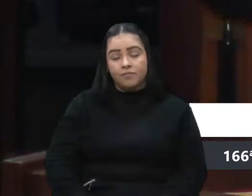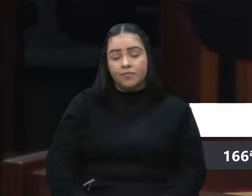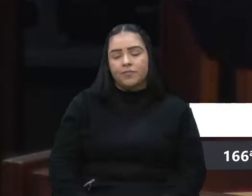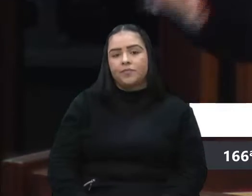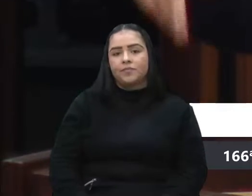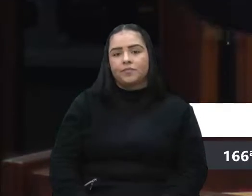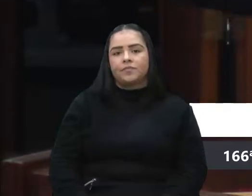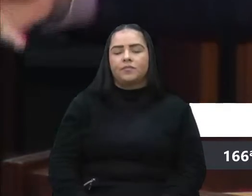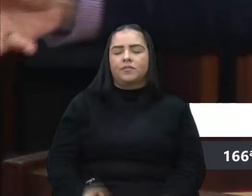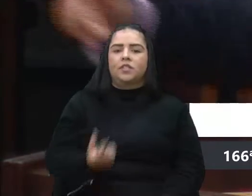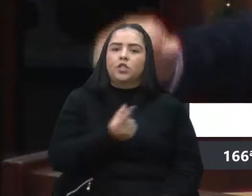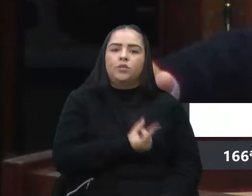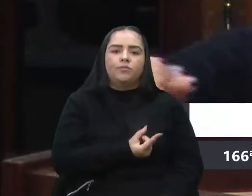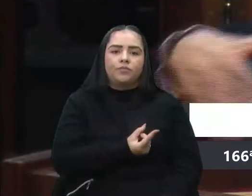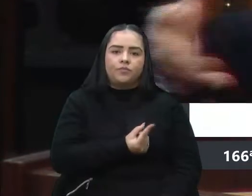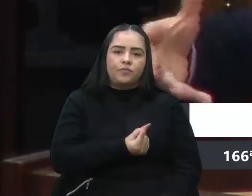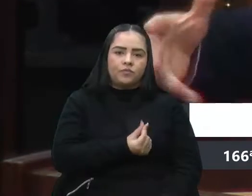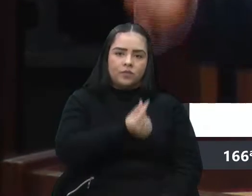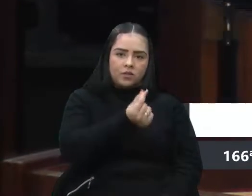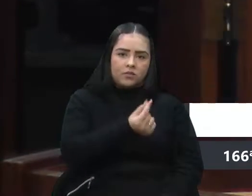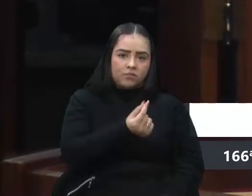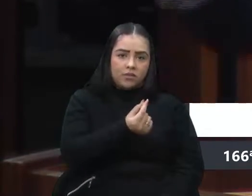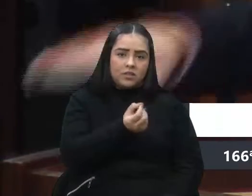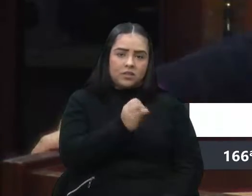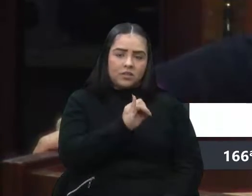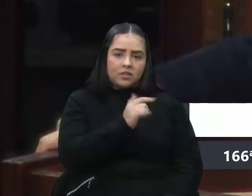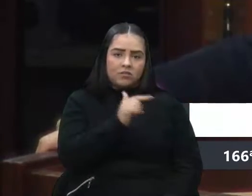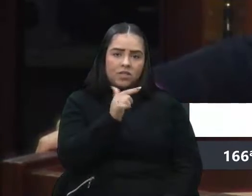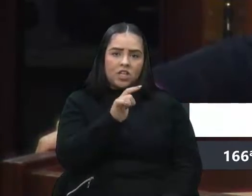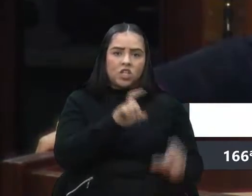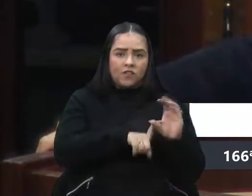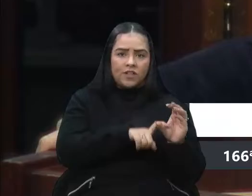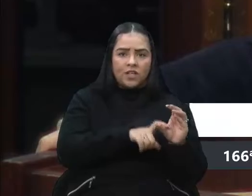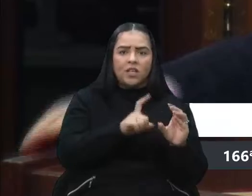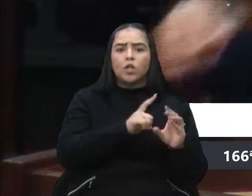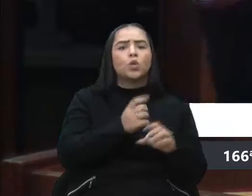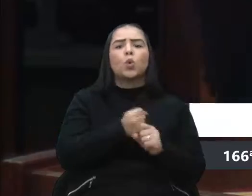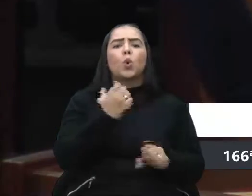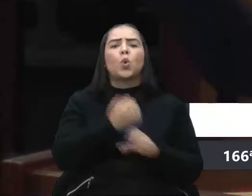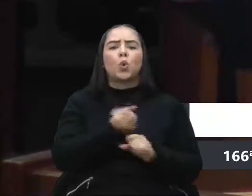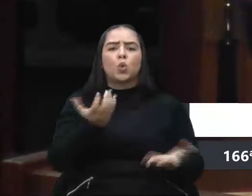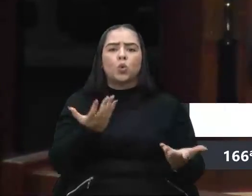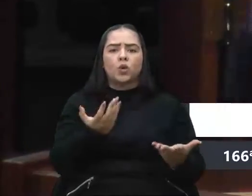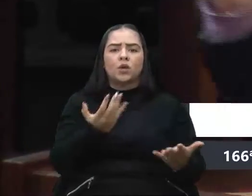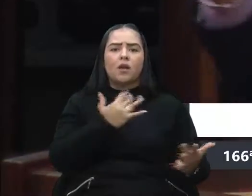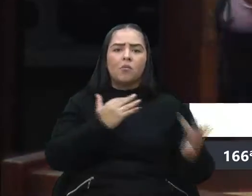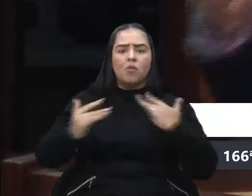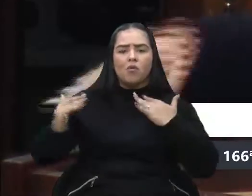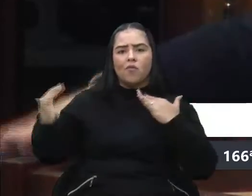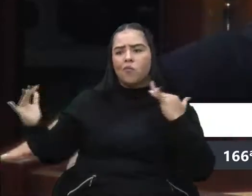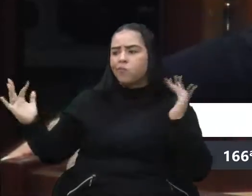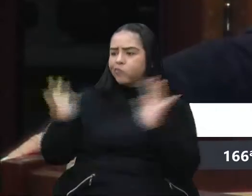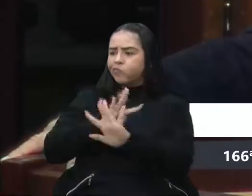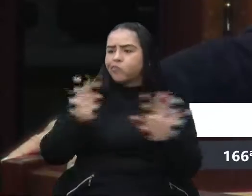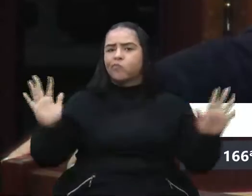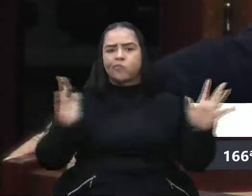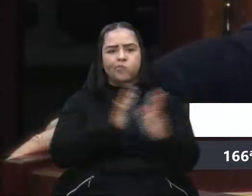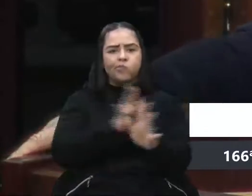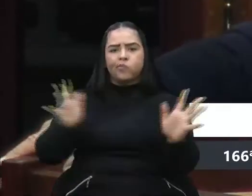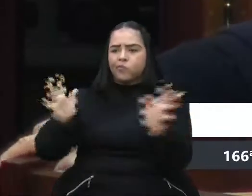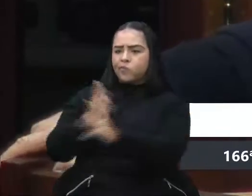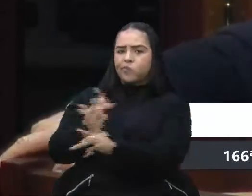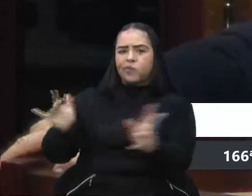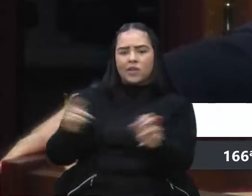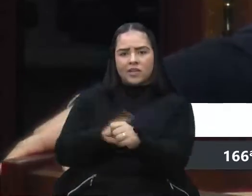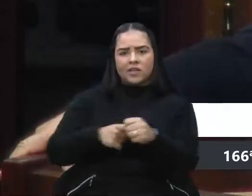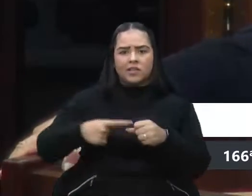vinha esse dinheiro dali que virá, e não tivesse dívida, deu lucro. Mas o movimento de toda a cidade, eu canso de dizer,